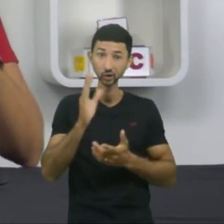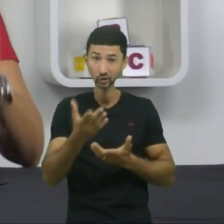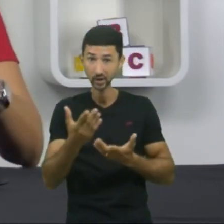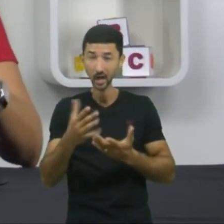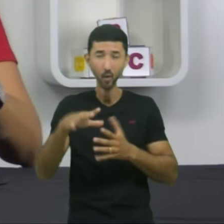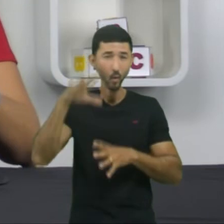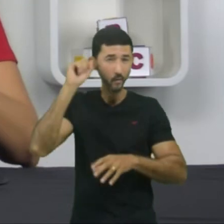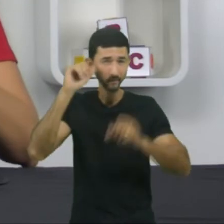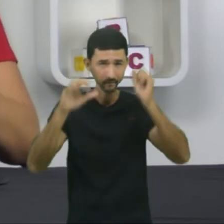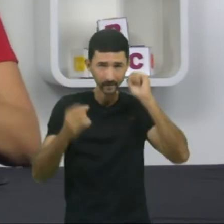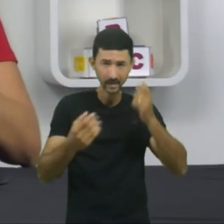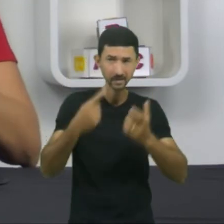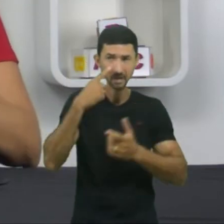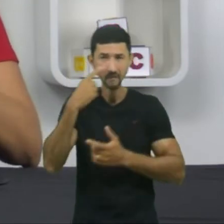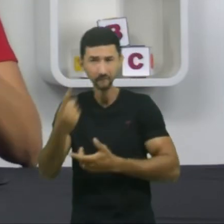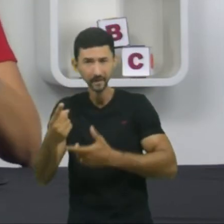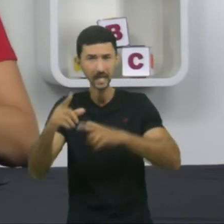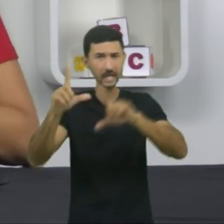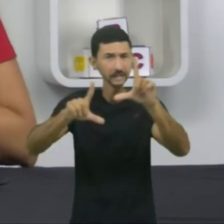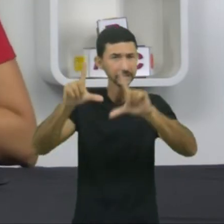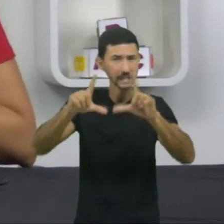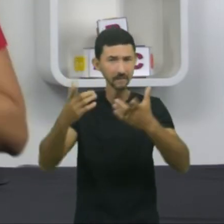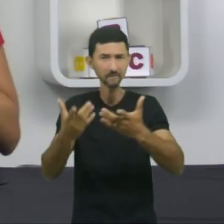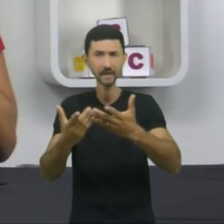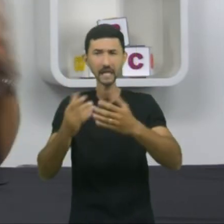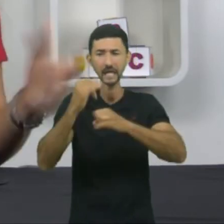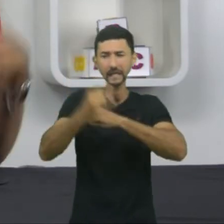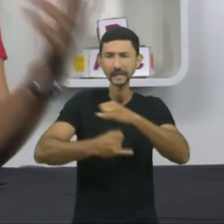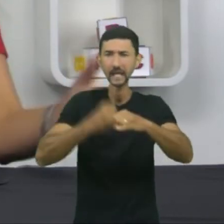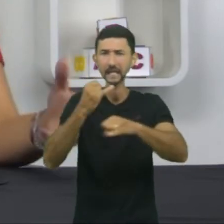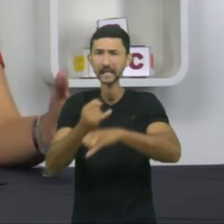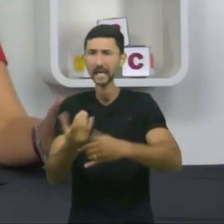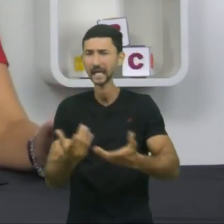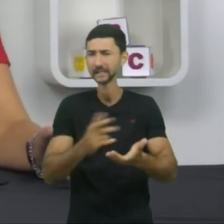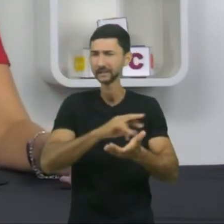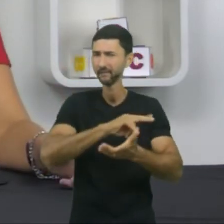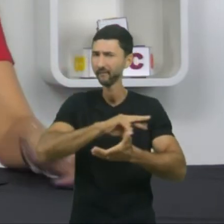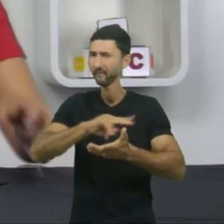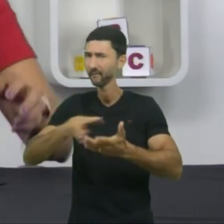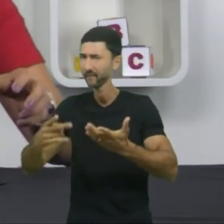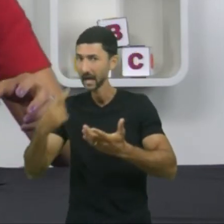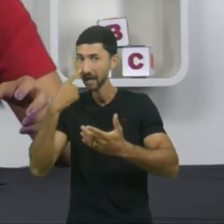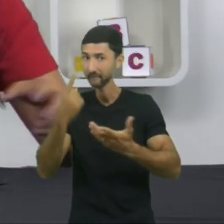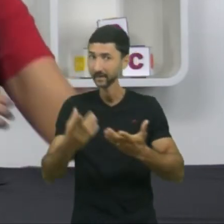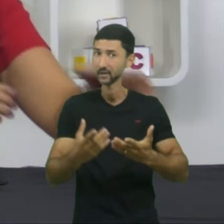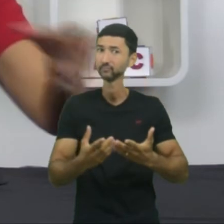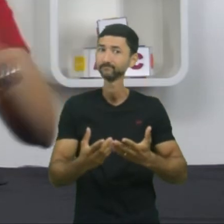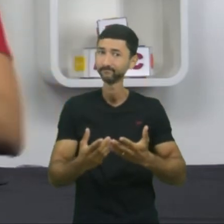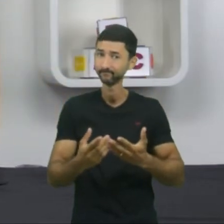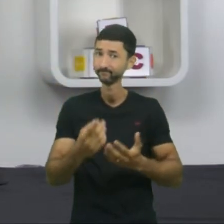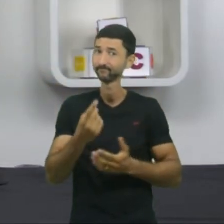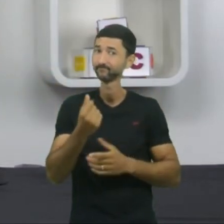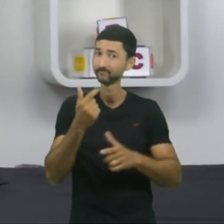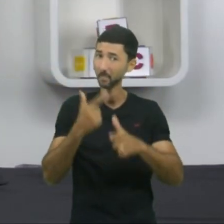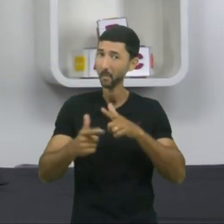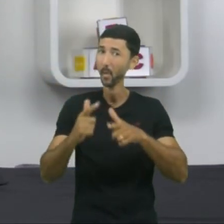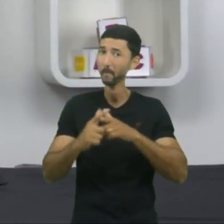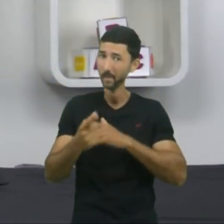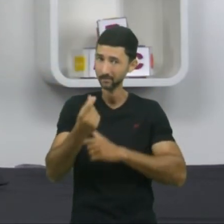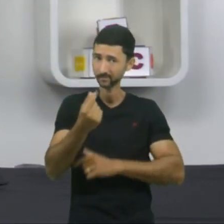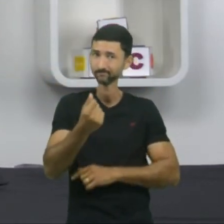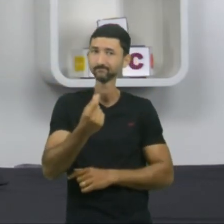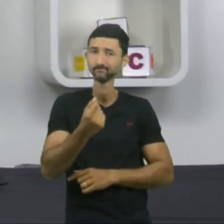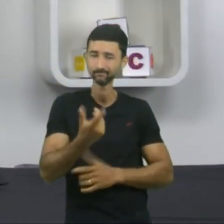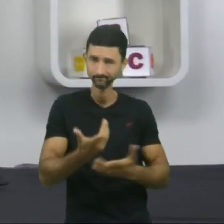ouviram várias vezes na TV, na internet, na tua casa com os teus familiares, a palavra crise e dificuldade